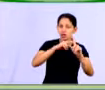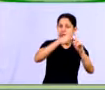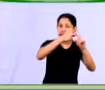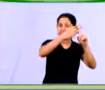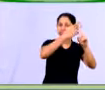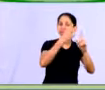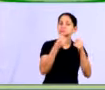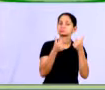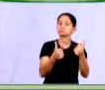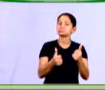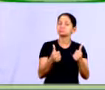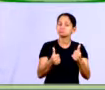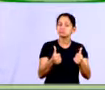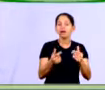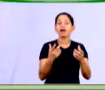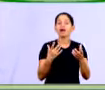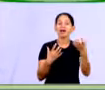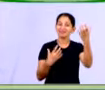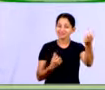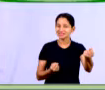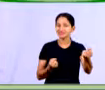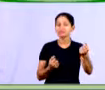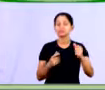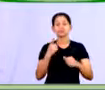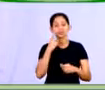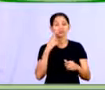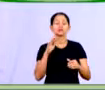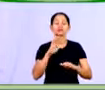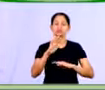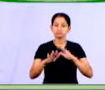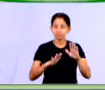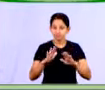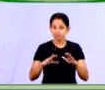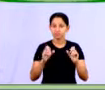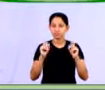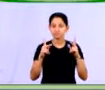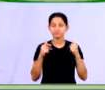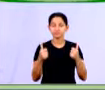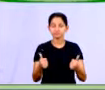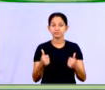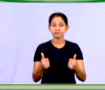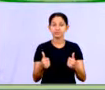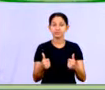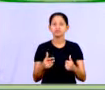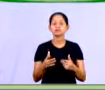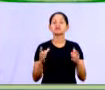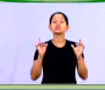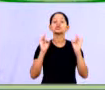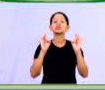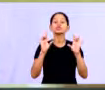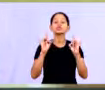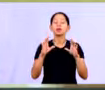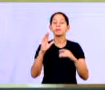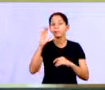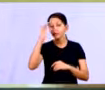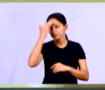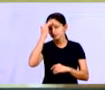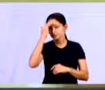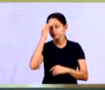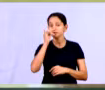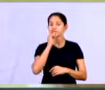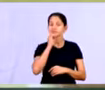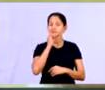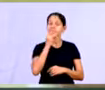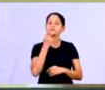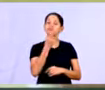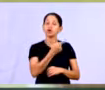valor presente calculado for menor, então você não deve fazer esse investimento. Acho que para tentar trazer um pouco da fala do nosso entrevistado, o Igor